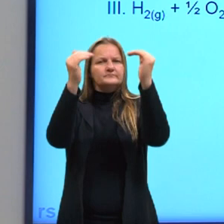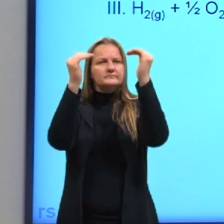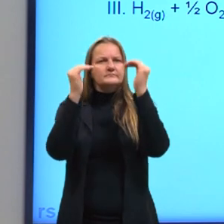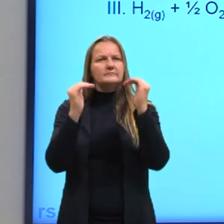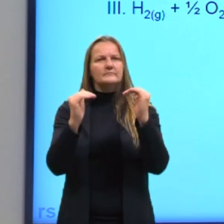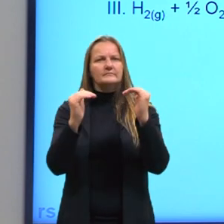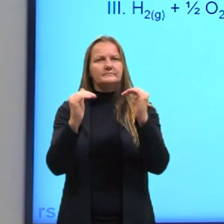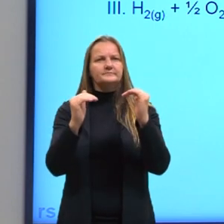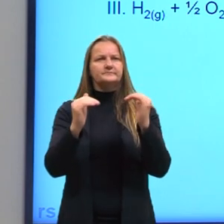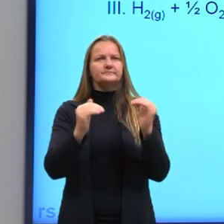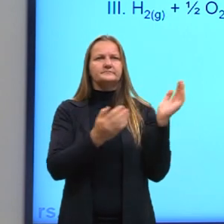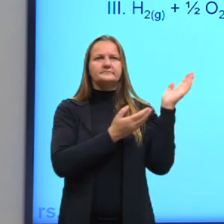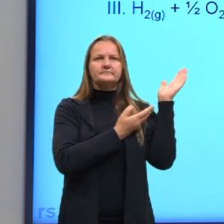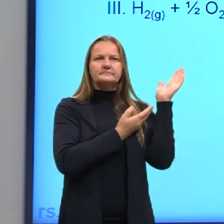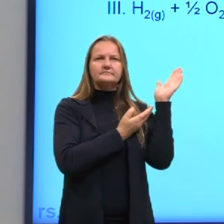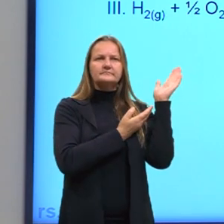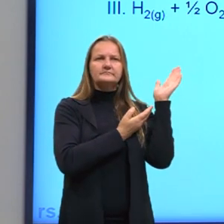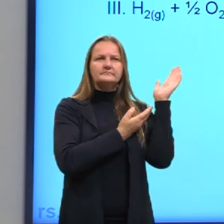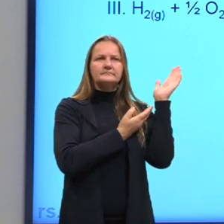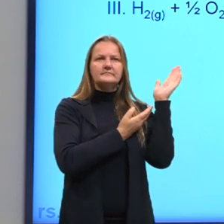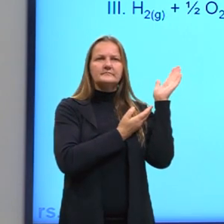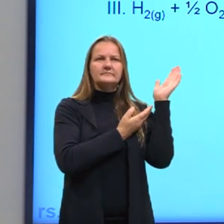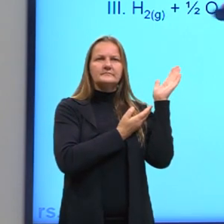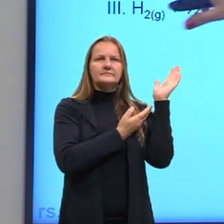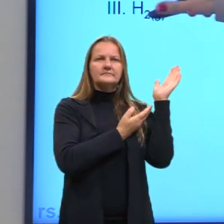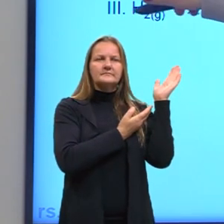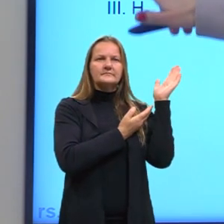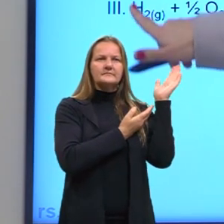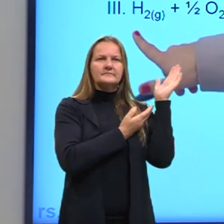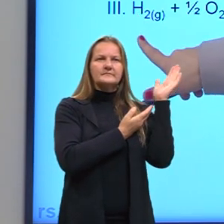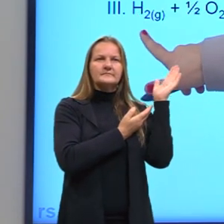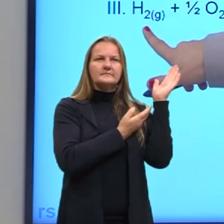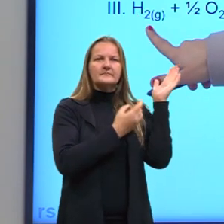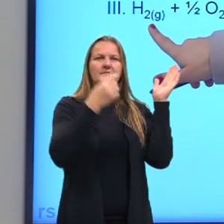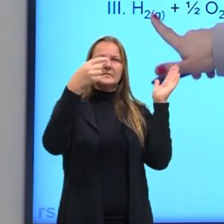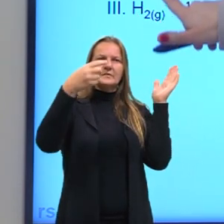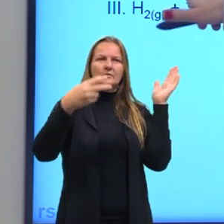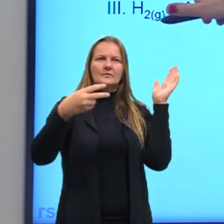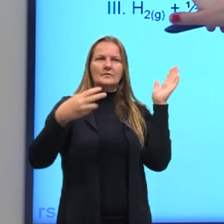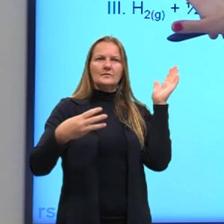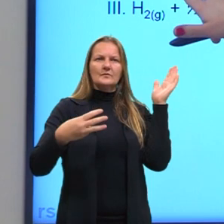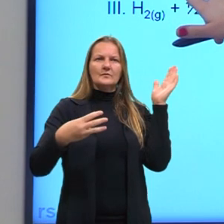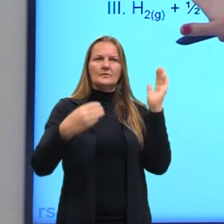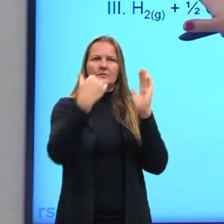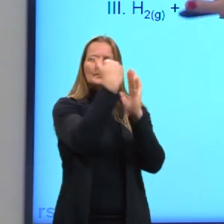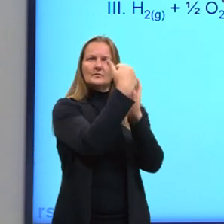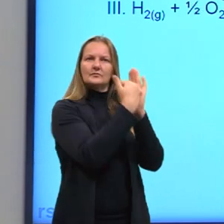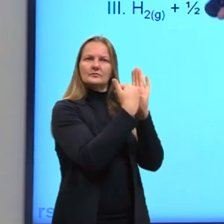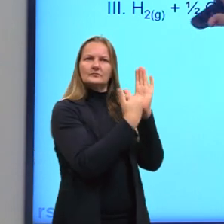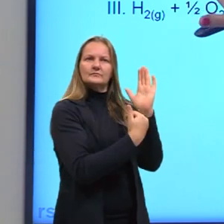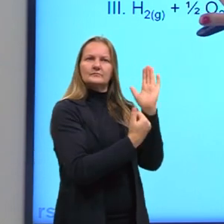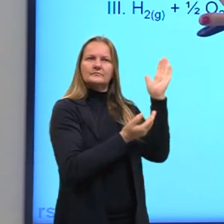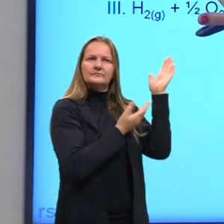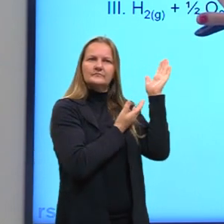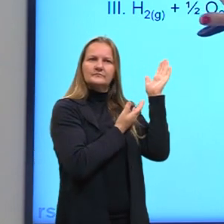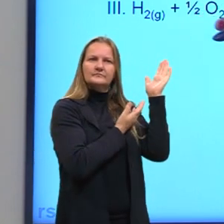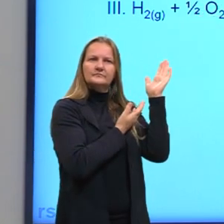traz as três etapas sai numeradas aqui as três etapas das reações